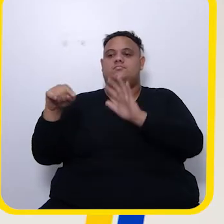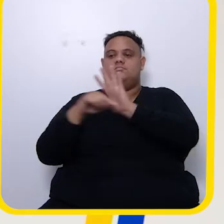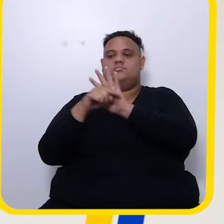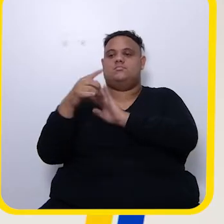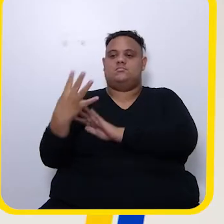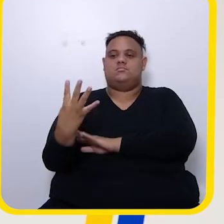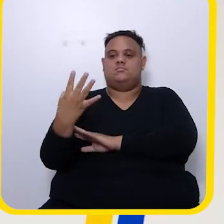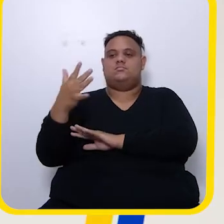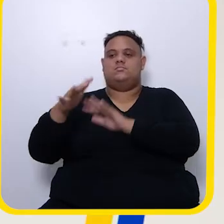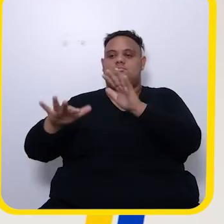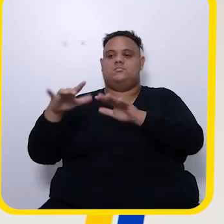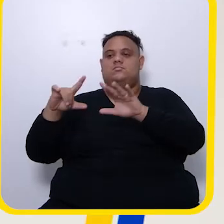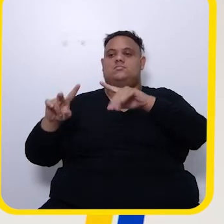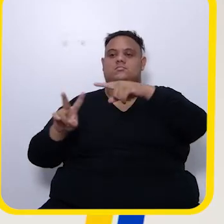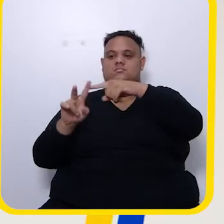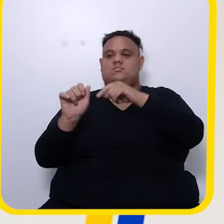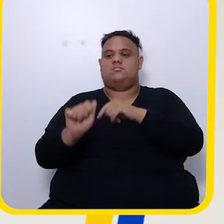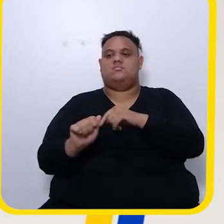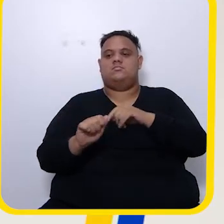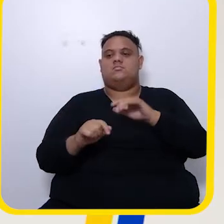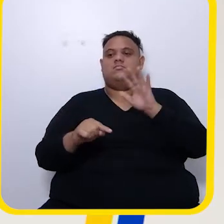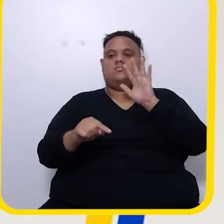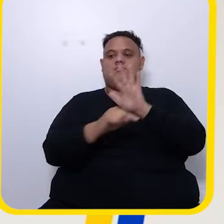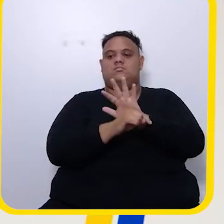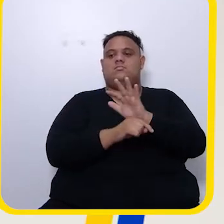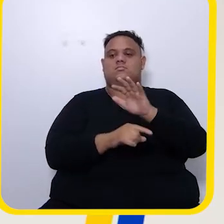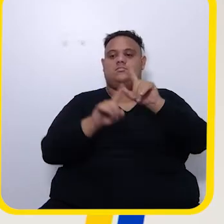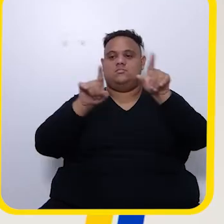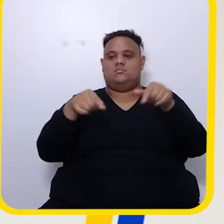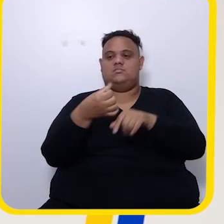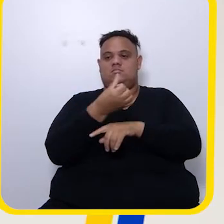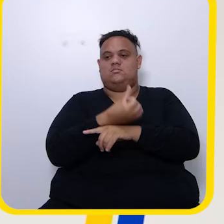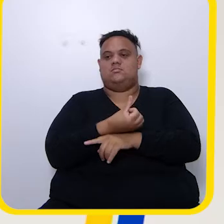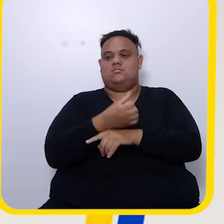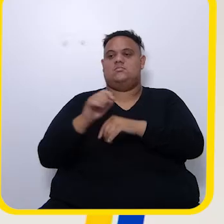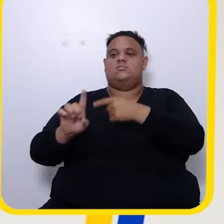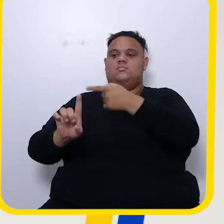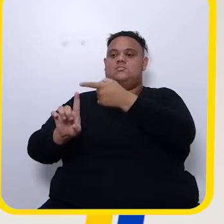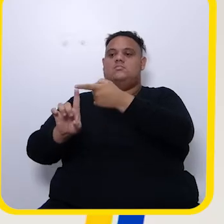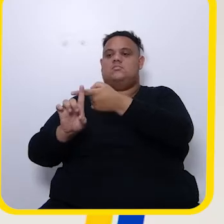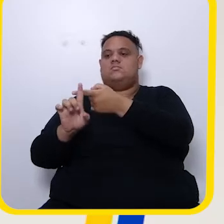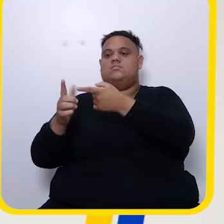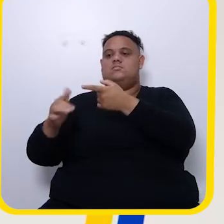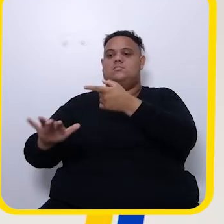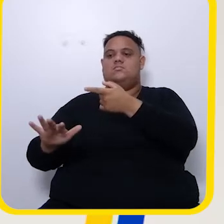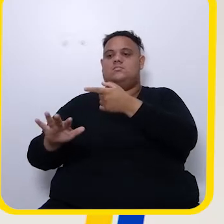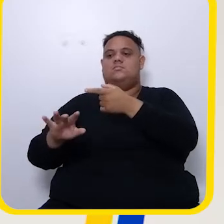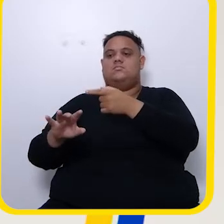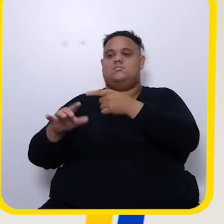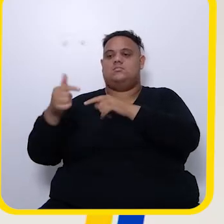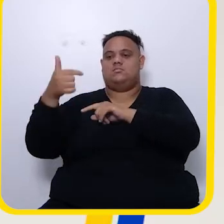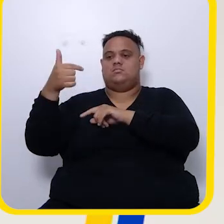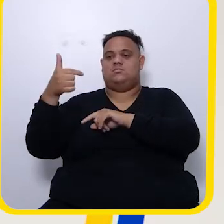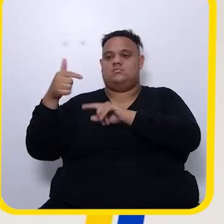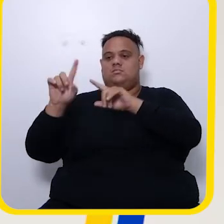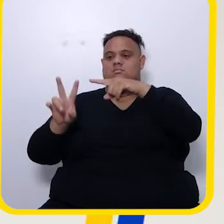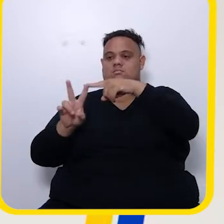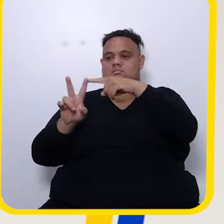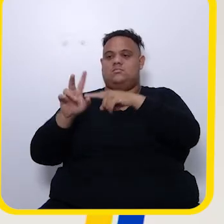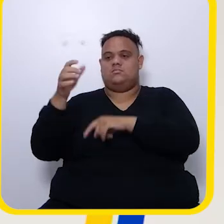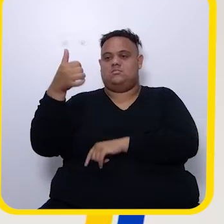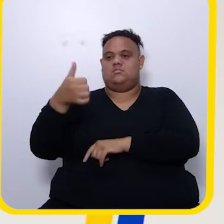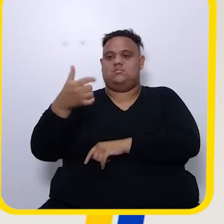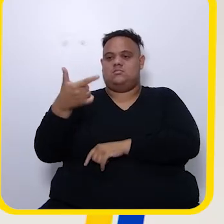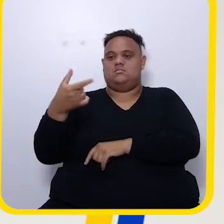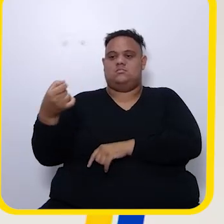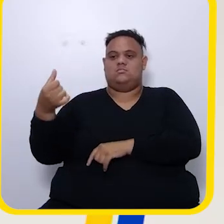Menos é da fórmula, o b é menos 6, então menos menos 6. Mais ou menos raiz de quem? Do delta, que é